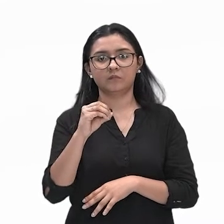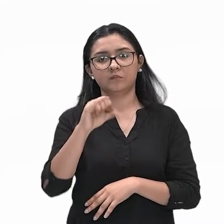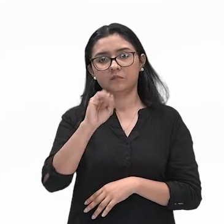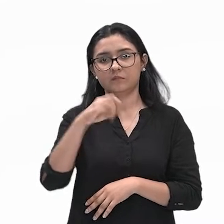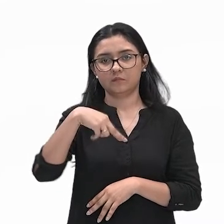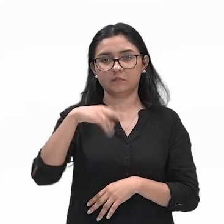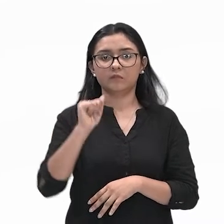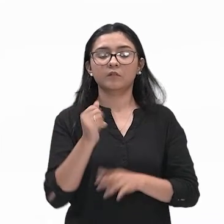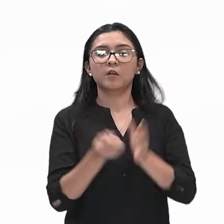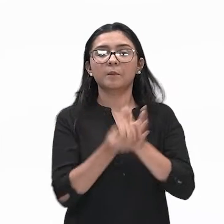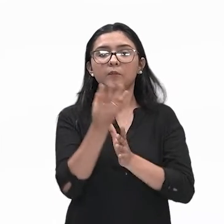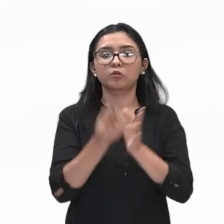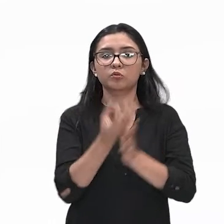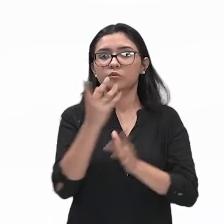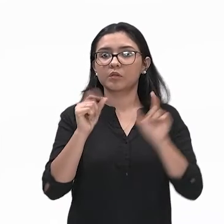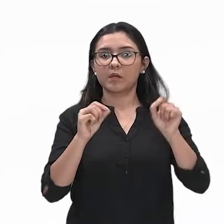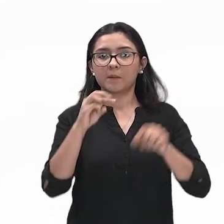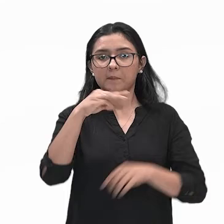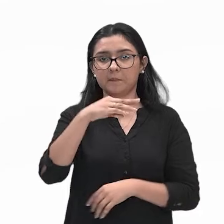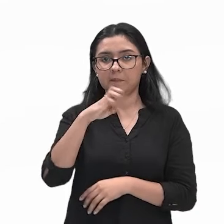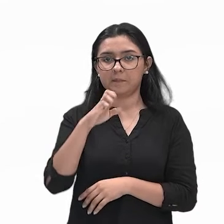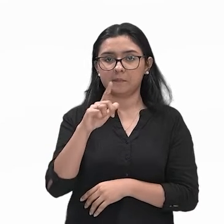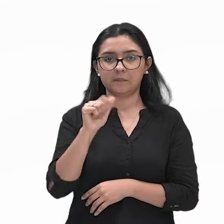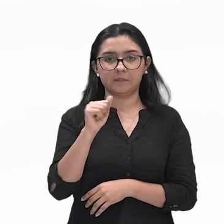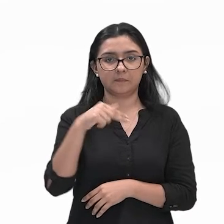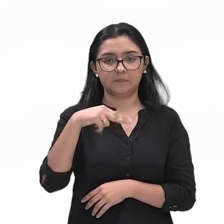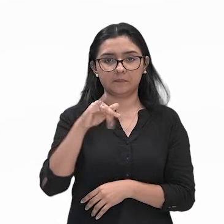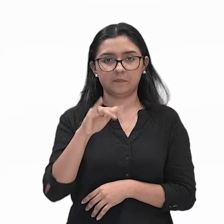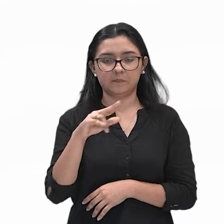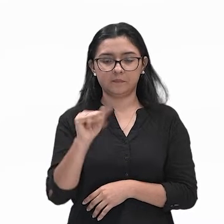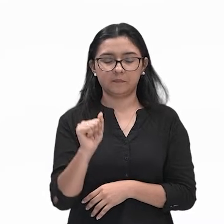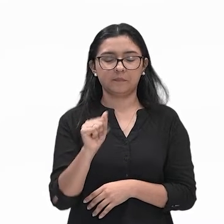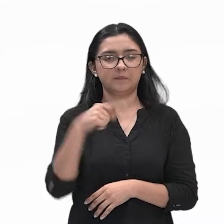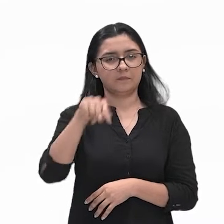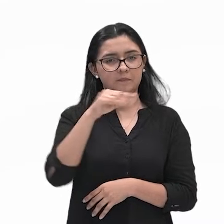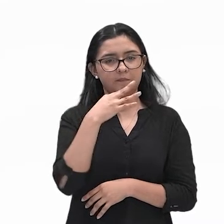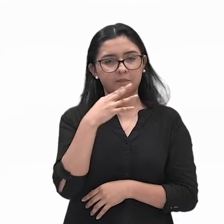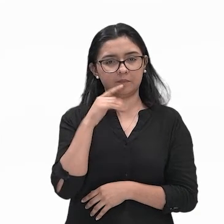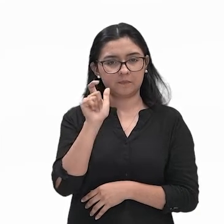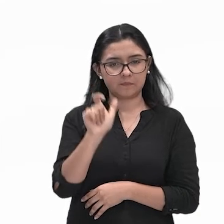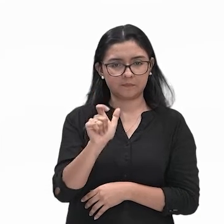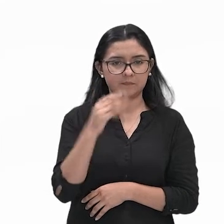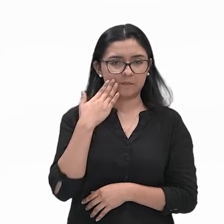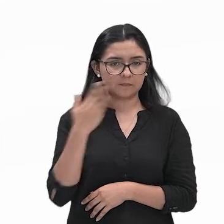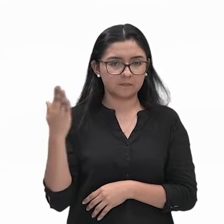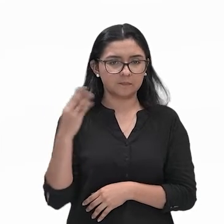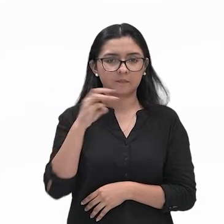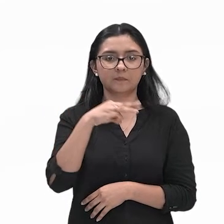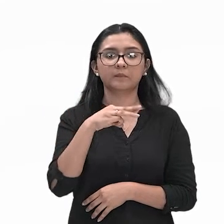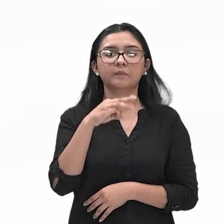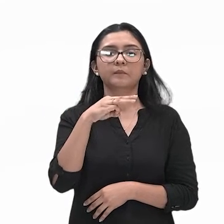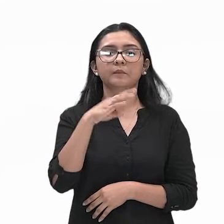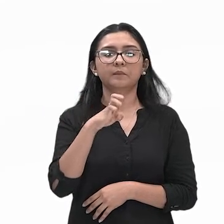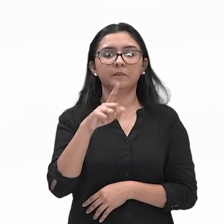só, a melanina. Já ouviram falar da melanina? Pois